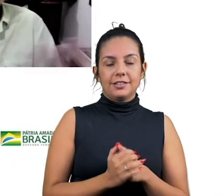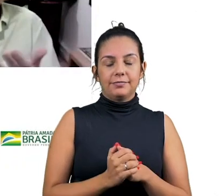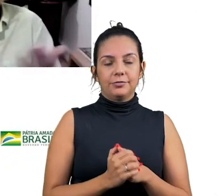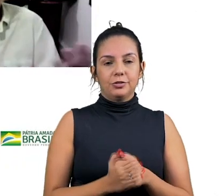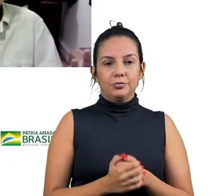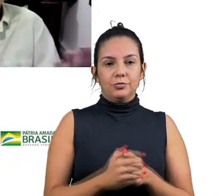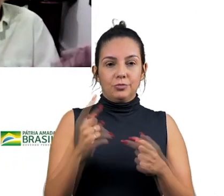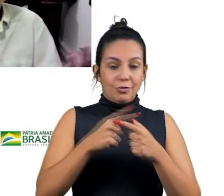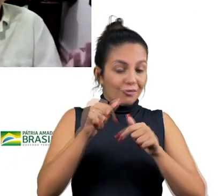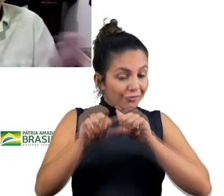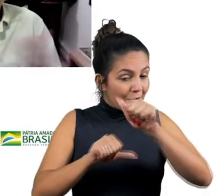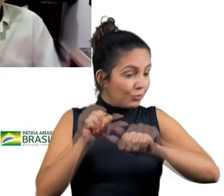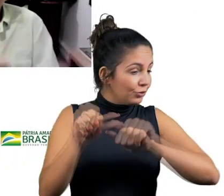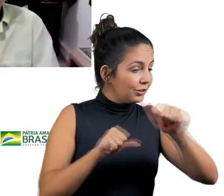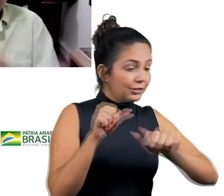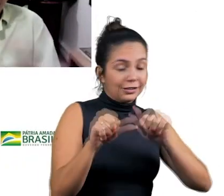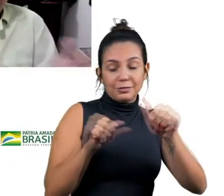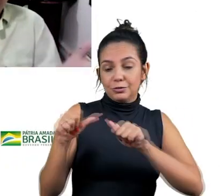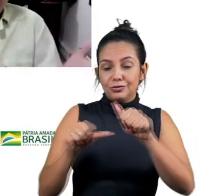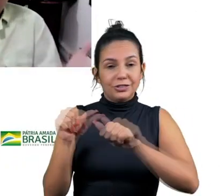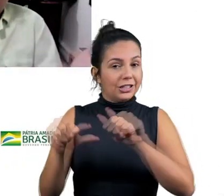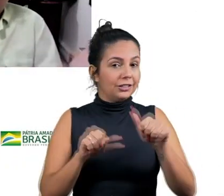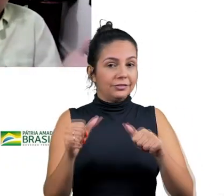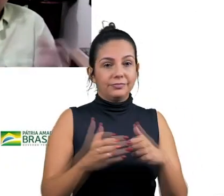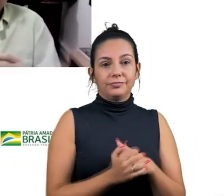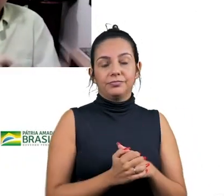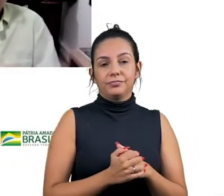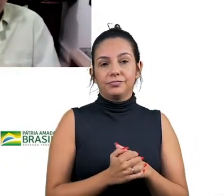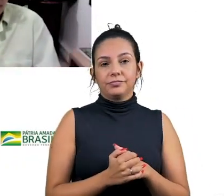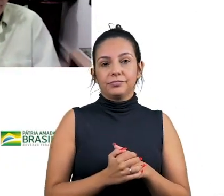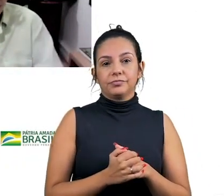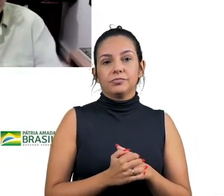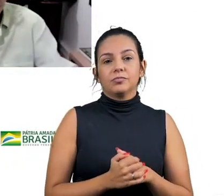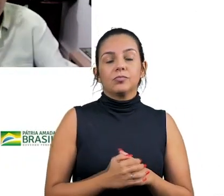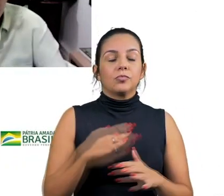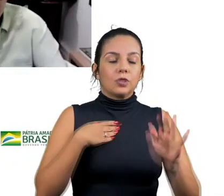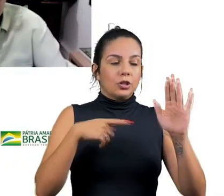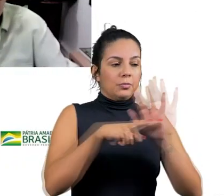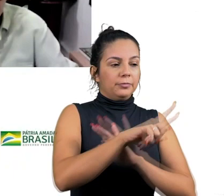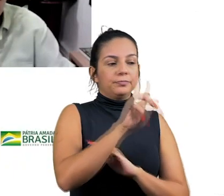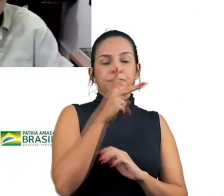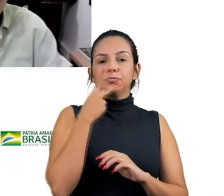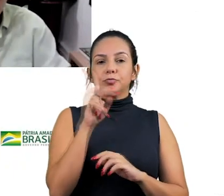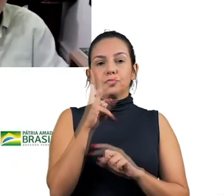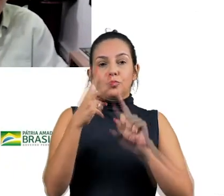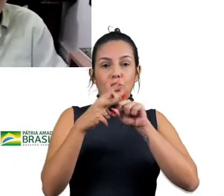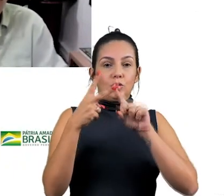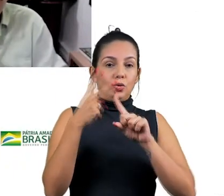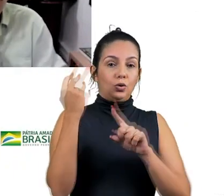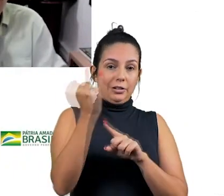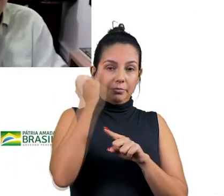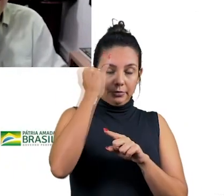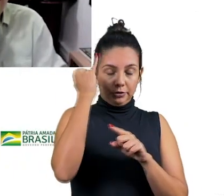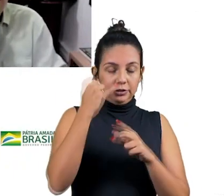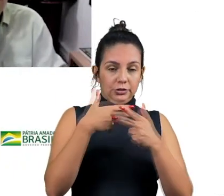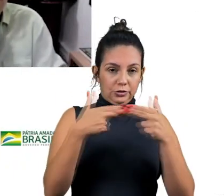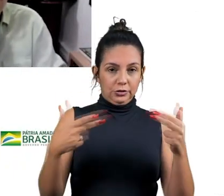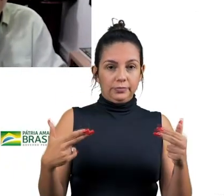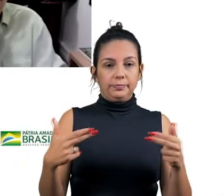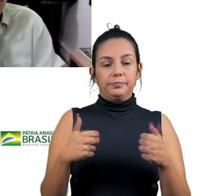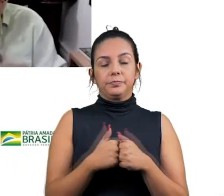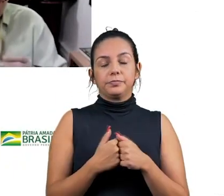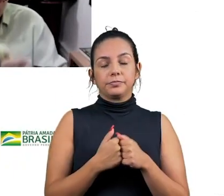Porque ele está mudando o tempo todo, tá certo? Quer dizer, então... Tá, a gente não falou de pelo menos duas coisas fundamentais na